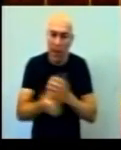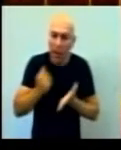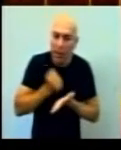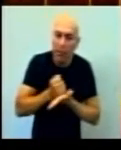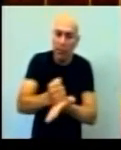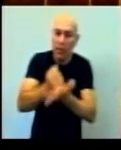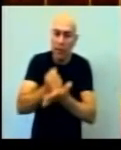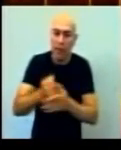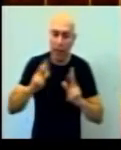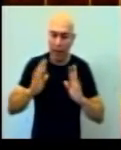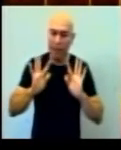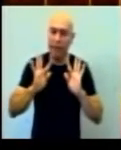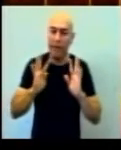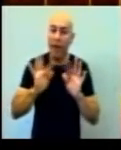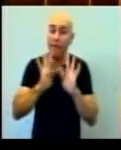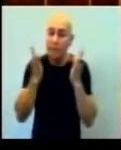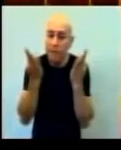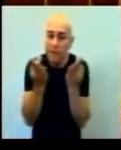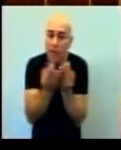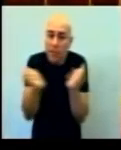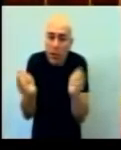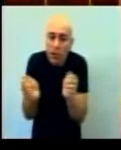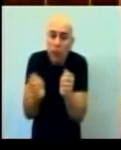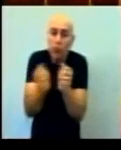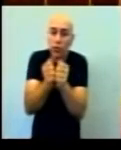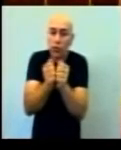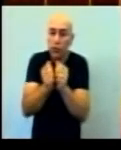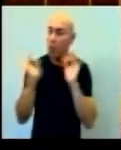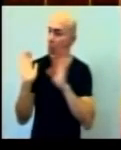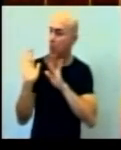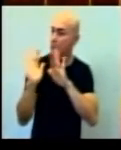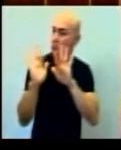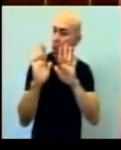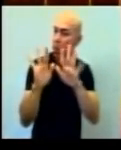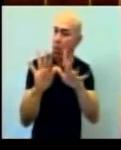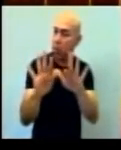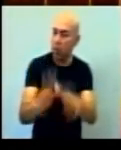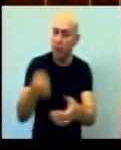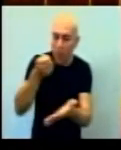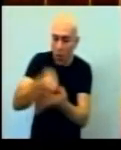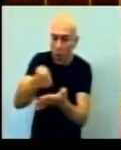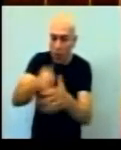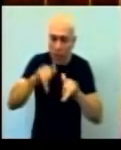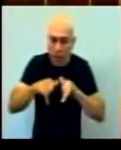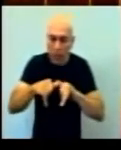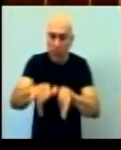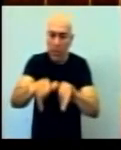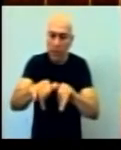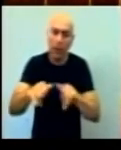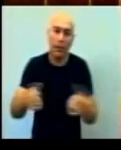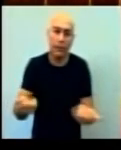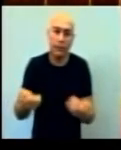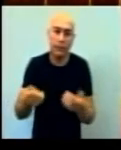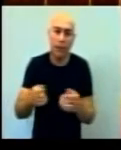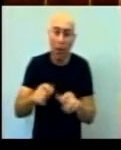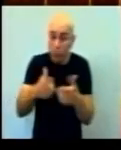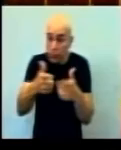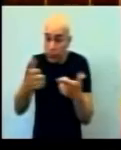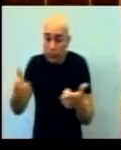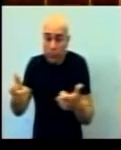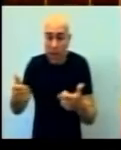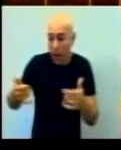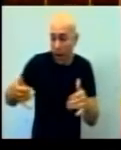famílias aos supermercados e hipermercados para acompanhar durante as compras, pois a gente não tem nenhum outro local de